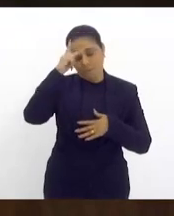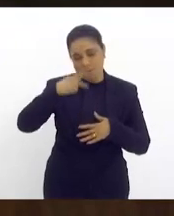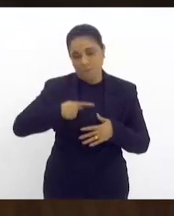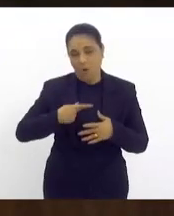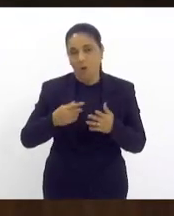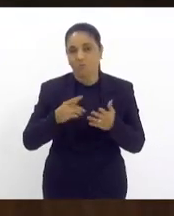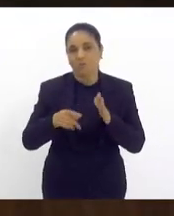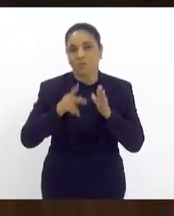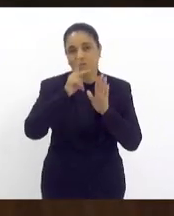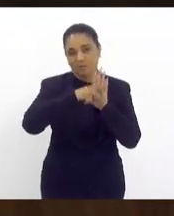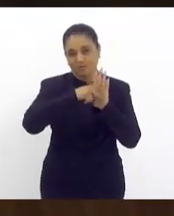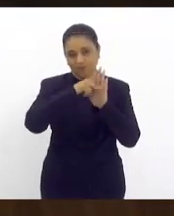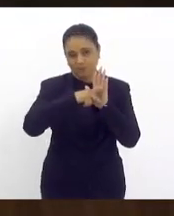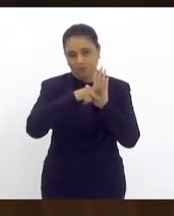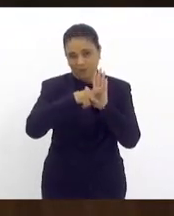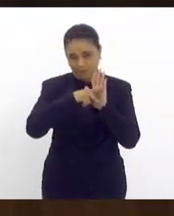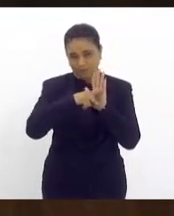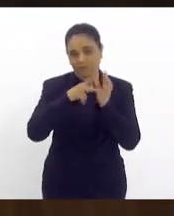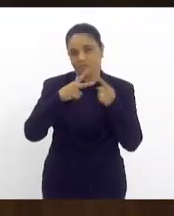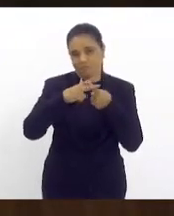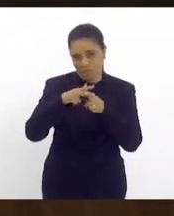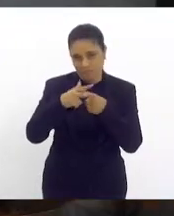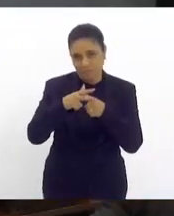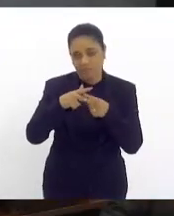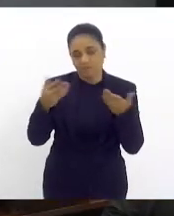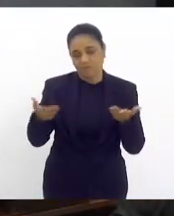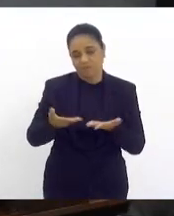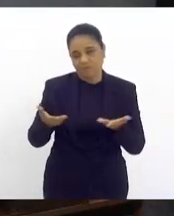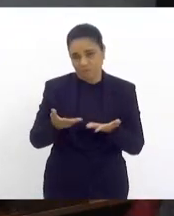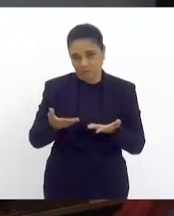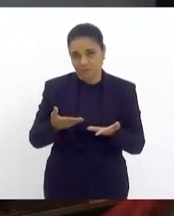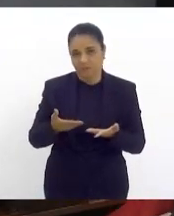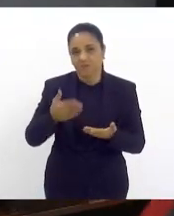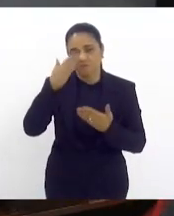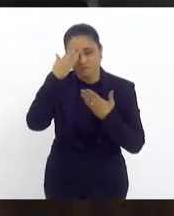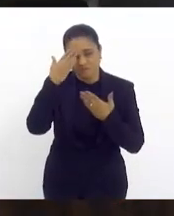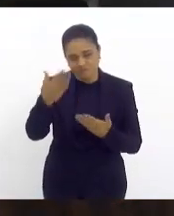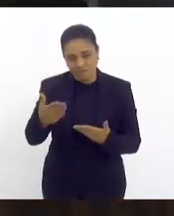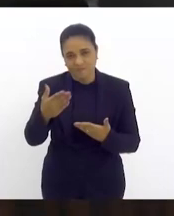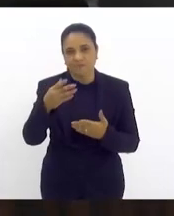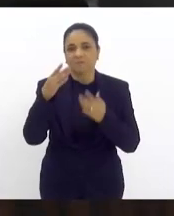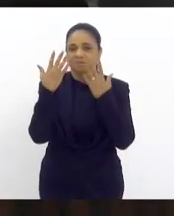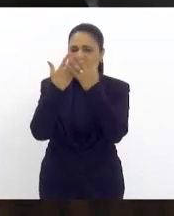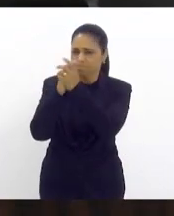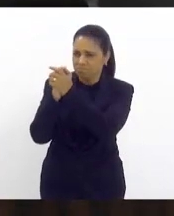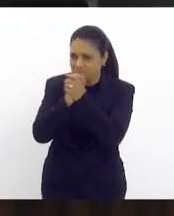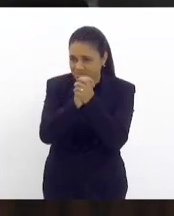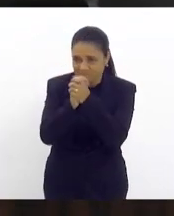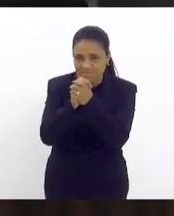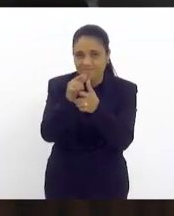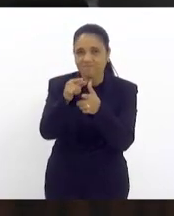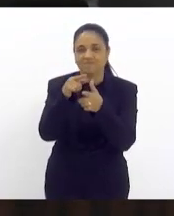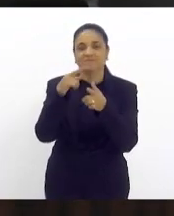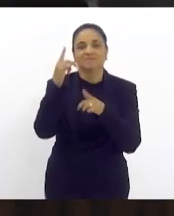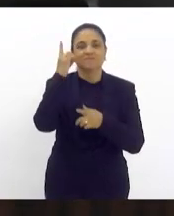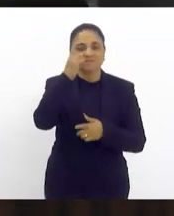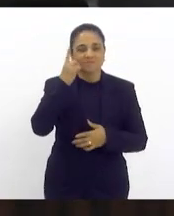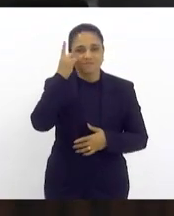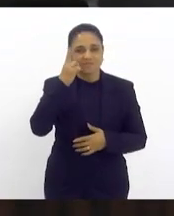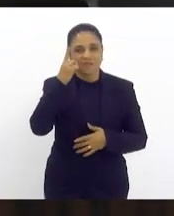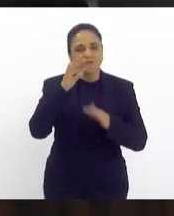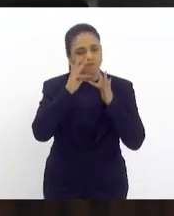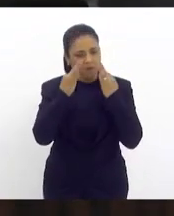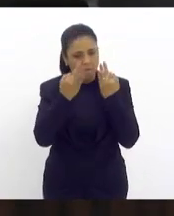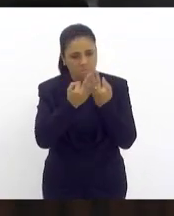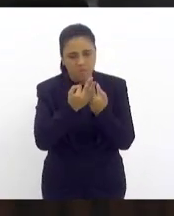mais para a realidade dos nossos dias obrigado Parabéns deputado Parabéns nove família uma